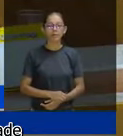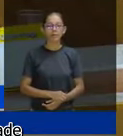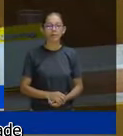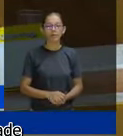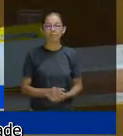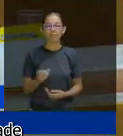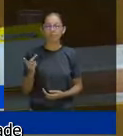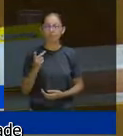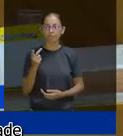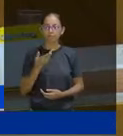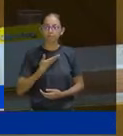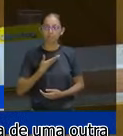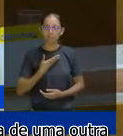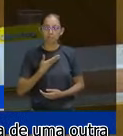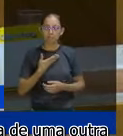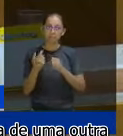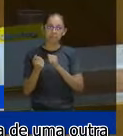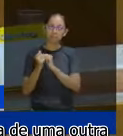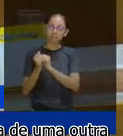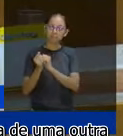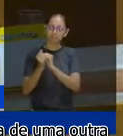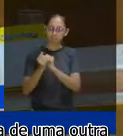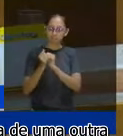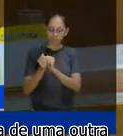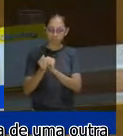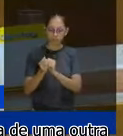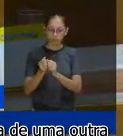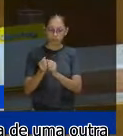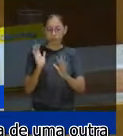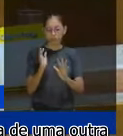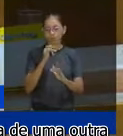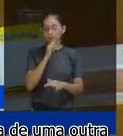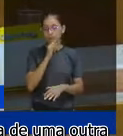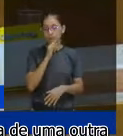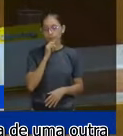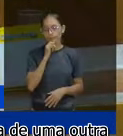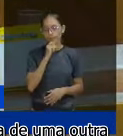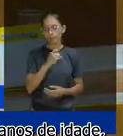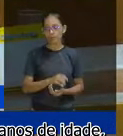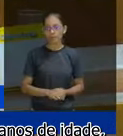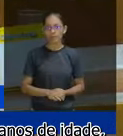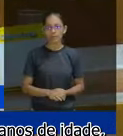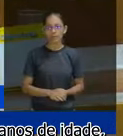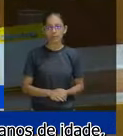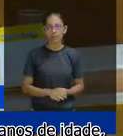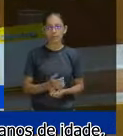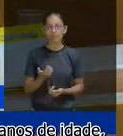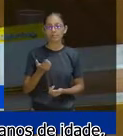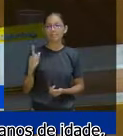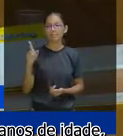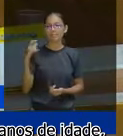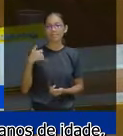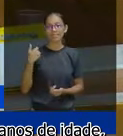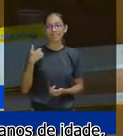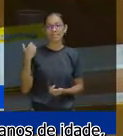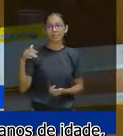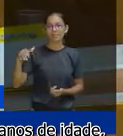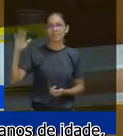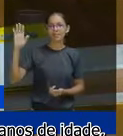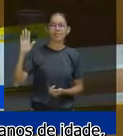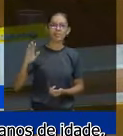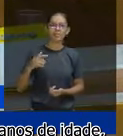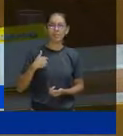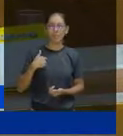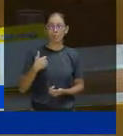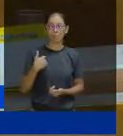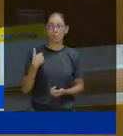forte que nós tivemos, mas era improvável porque o Rui era de uma outra geração, por assim dizer. Quando eu cheguei aqui com 29 anos de idade, o Rui já estava na